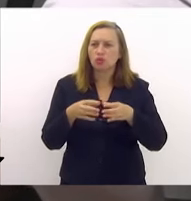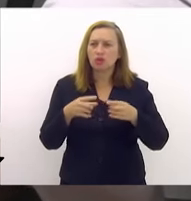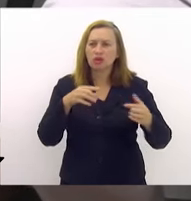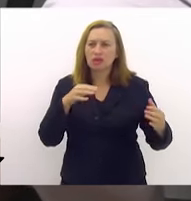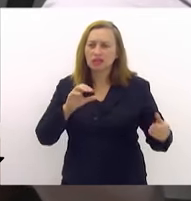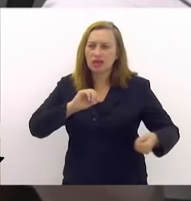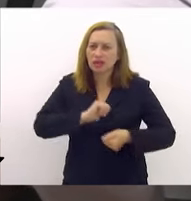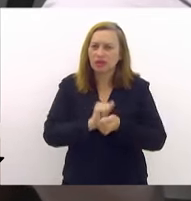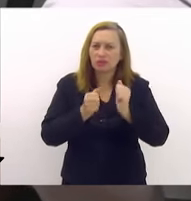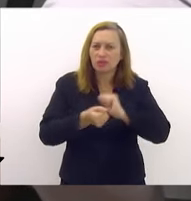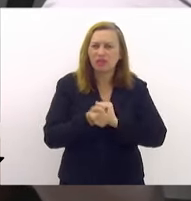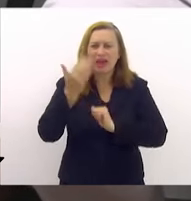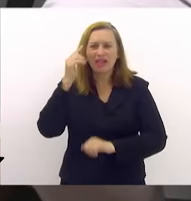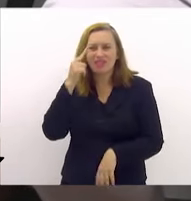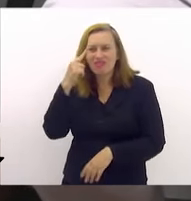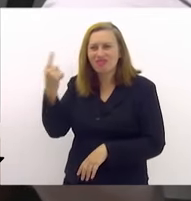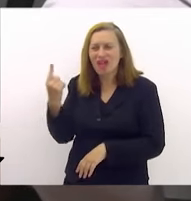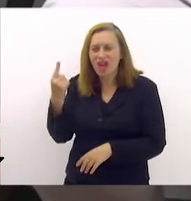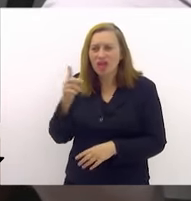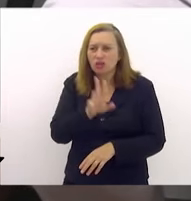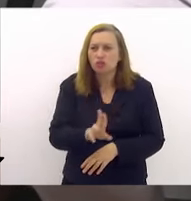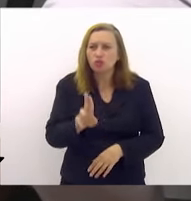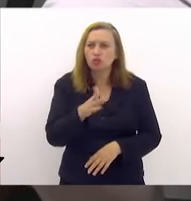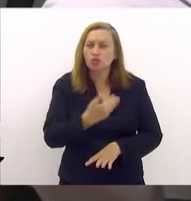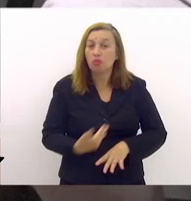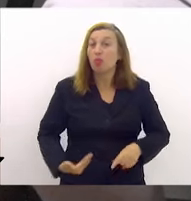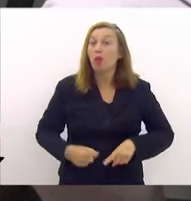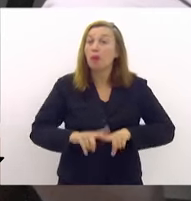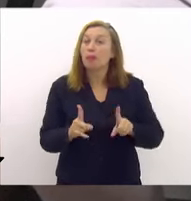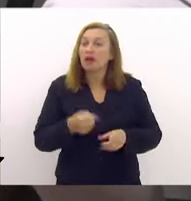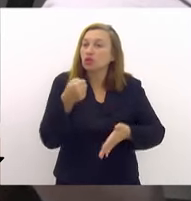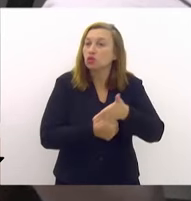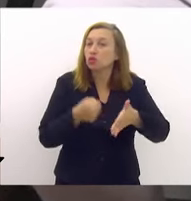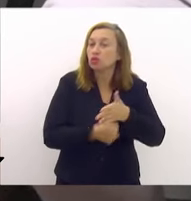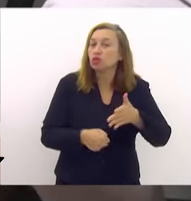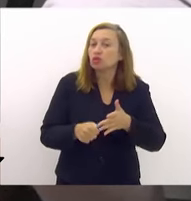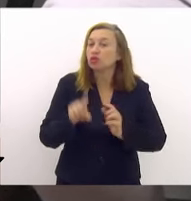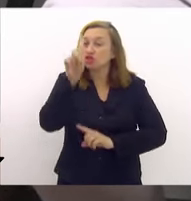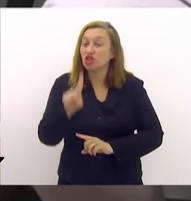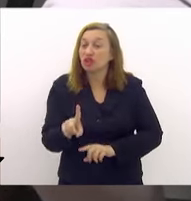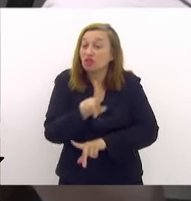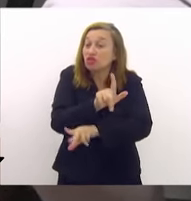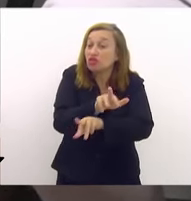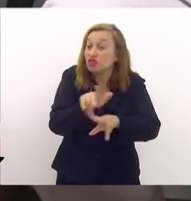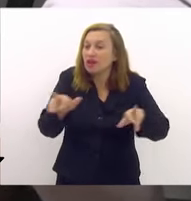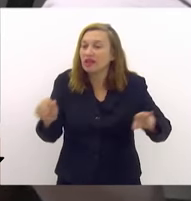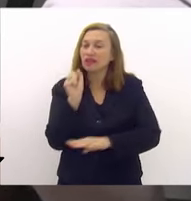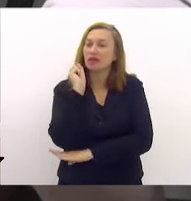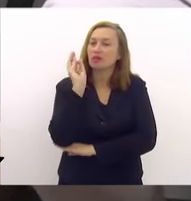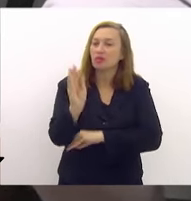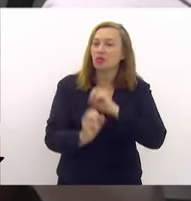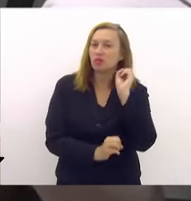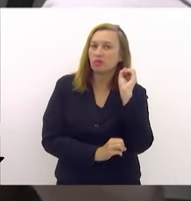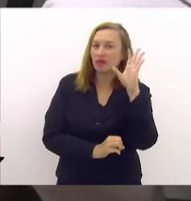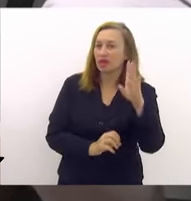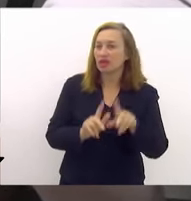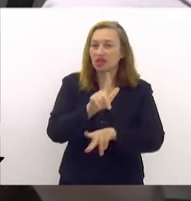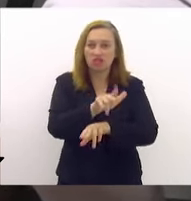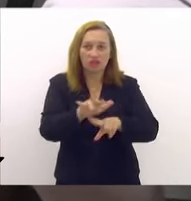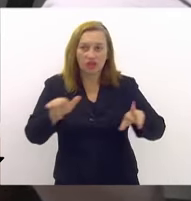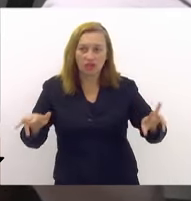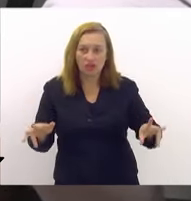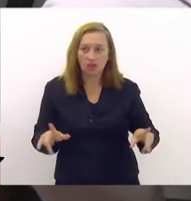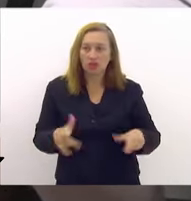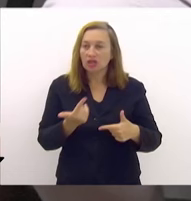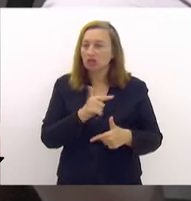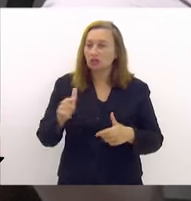da utilidade pública, mas que lutam por direitos difusos, Meio ambiente é uma delas. É individualizado. É, não tem assim, um